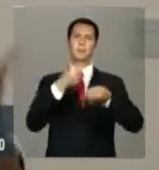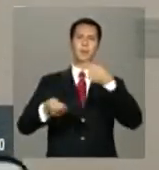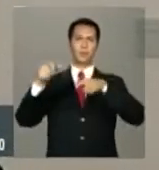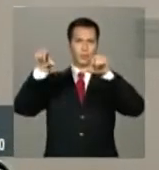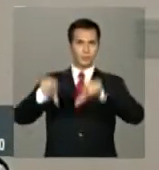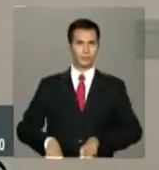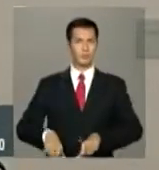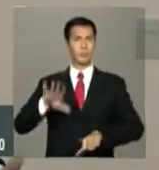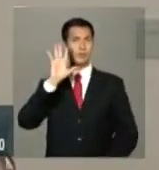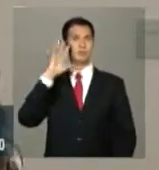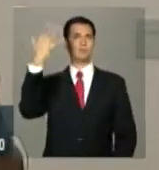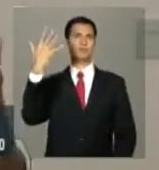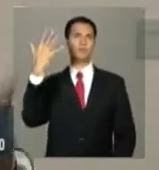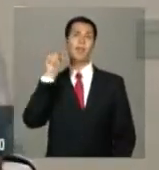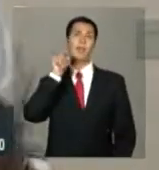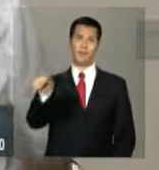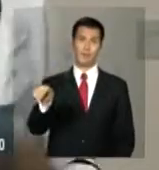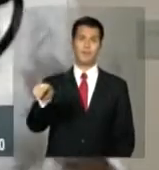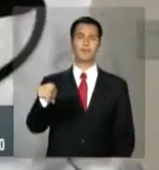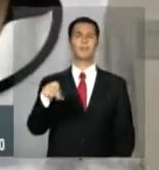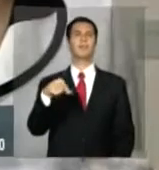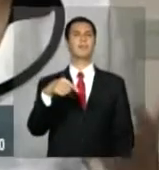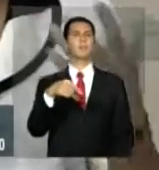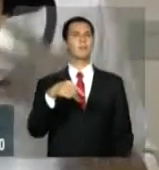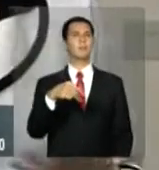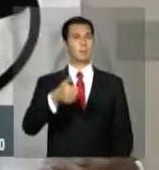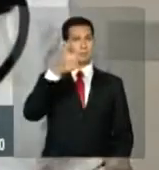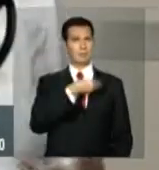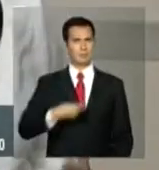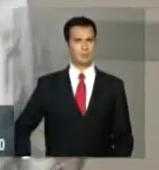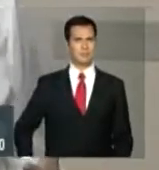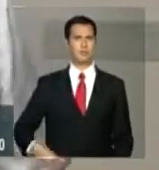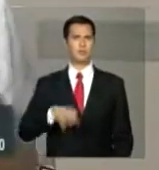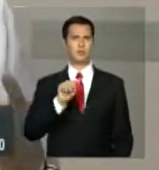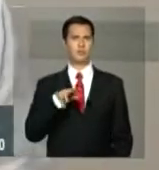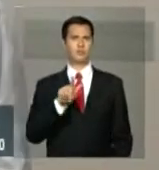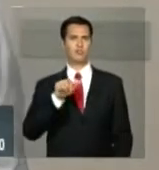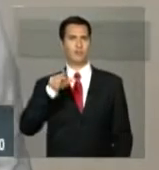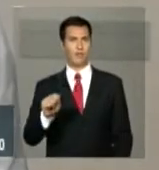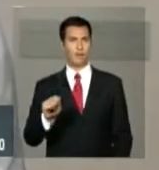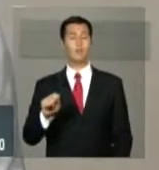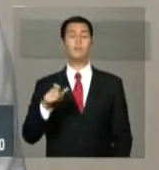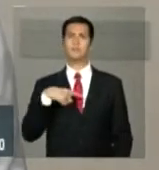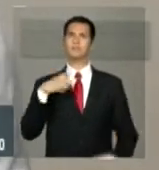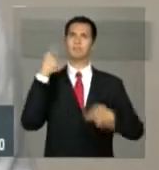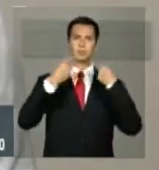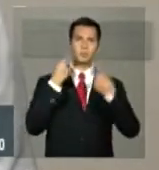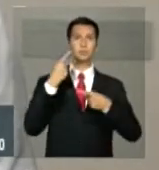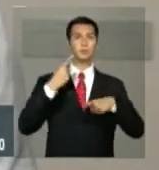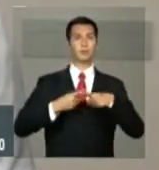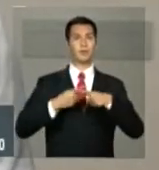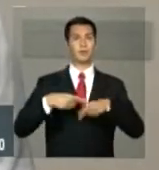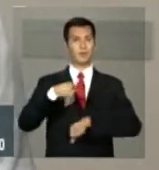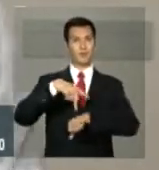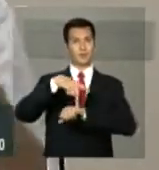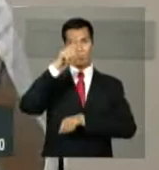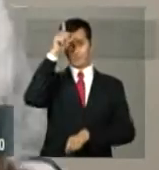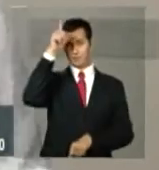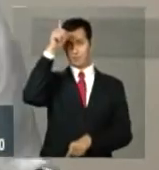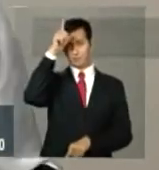por parte dela, um peso grande. É sobre a Alemanha que está recaindo